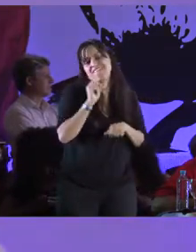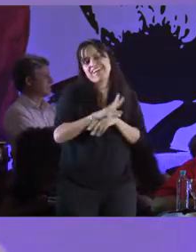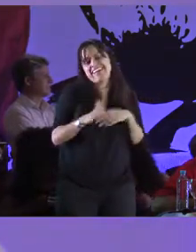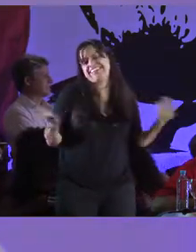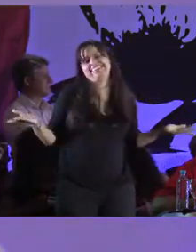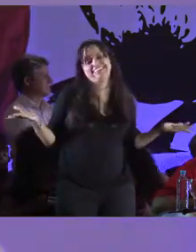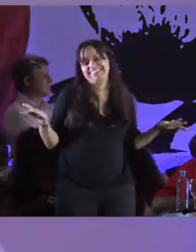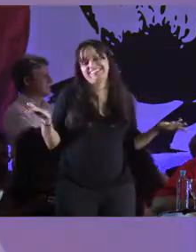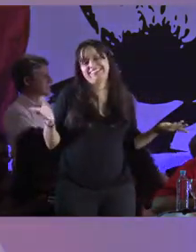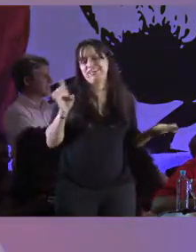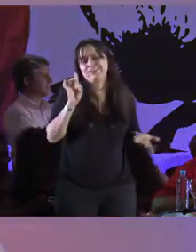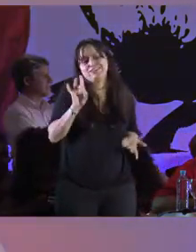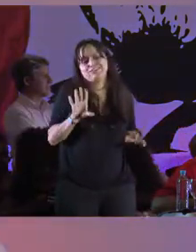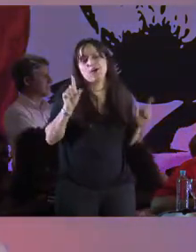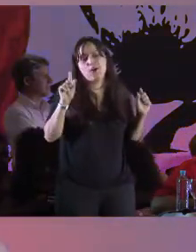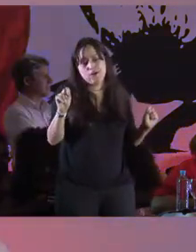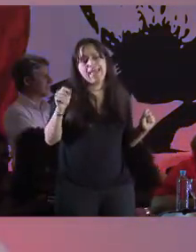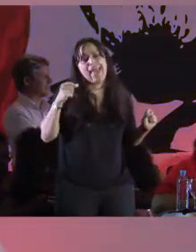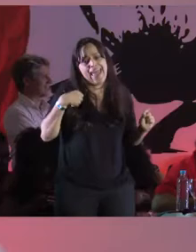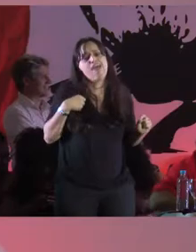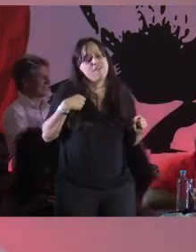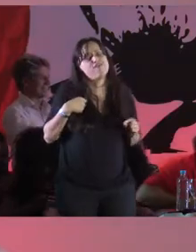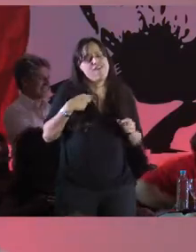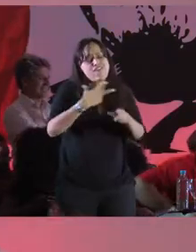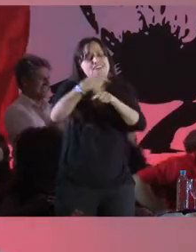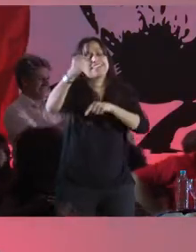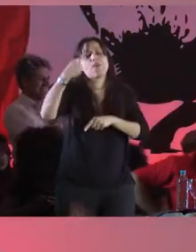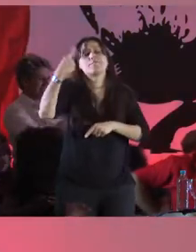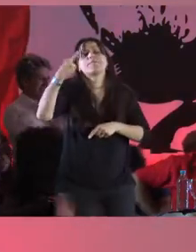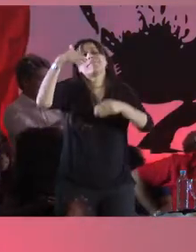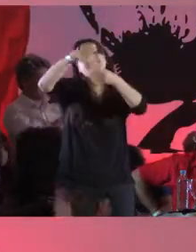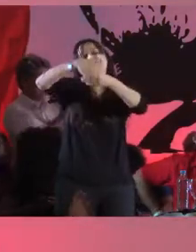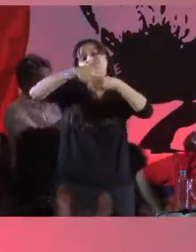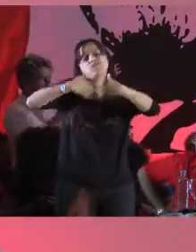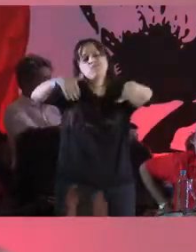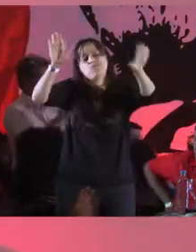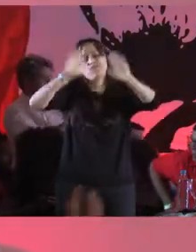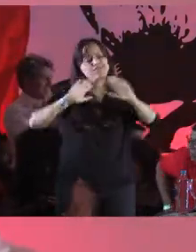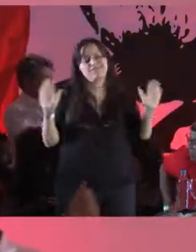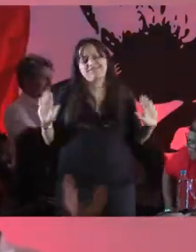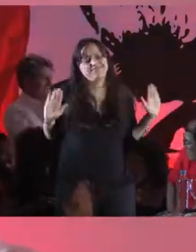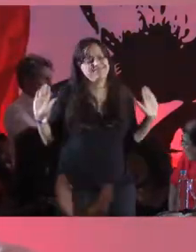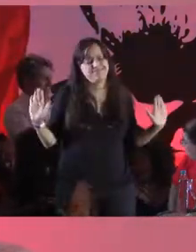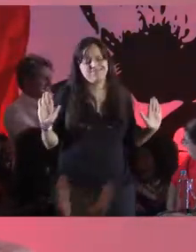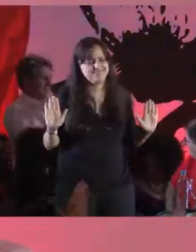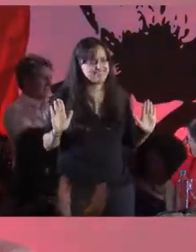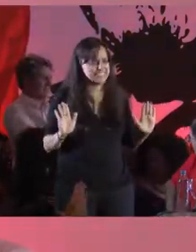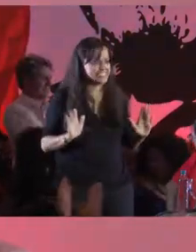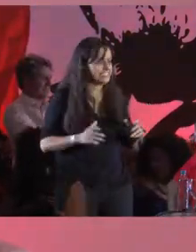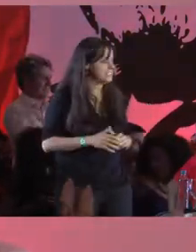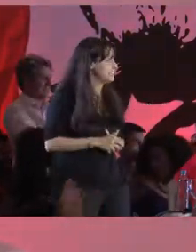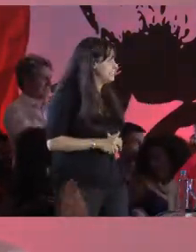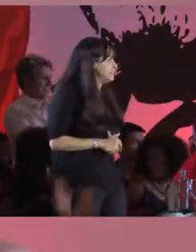turno, com perspectiva de eu ganhar no primeiro turno as eleições e não sobrar nenhum.